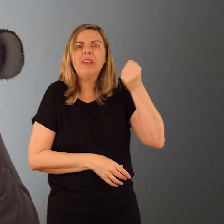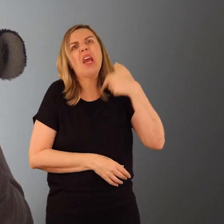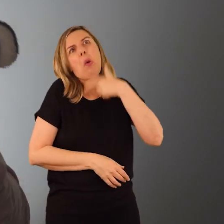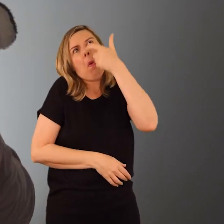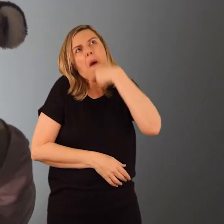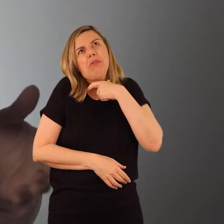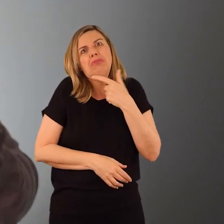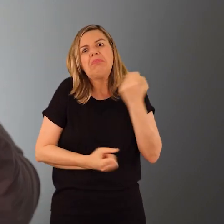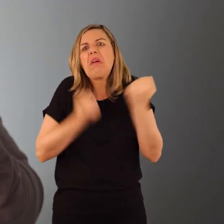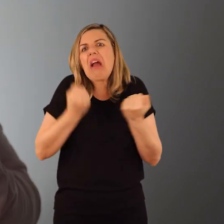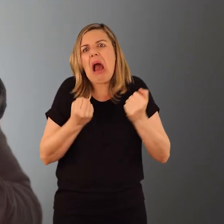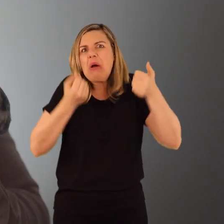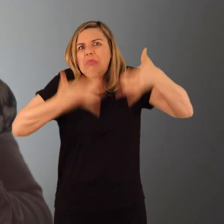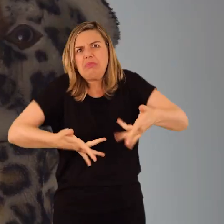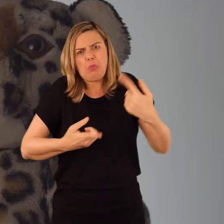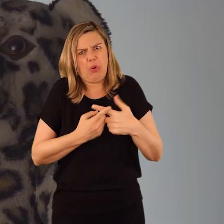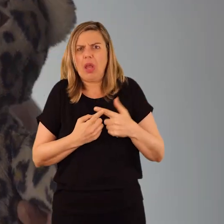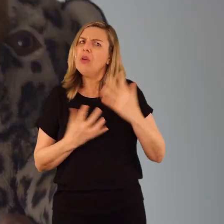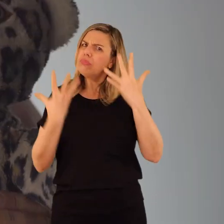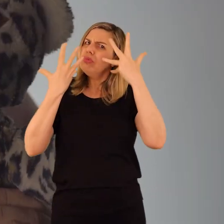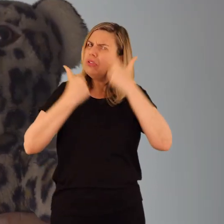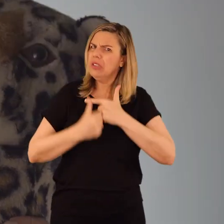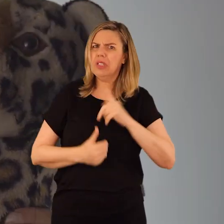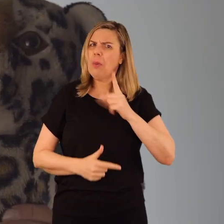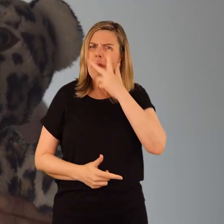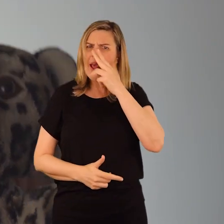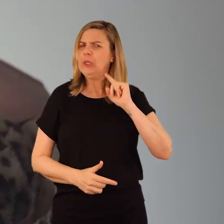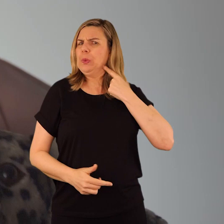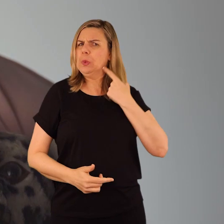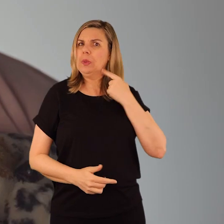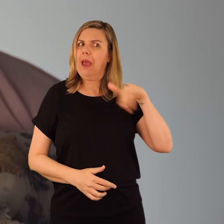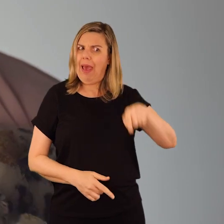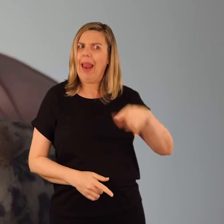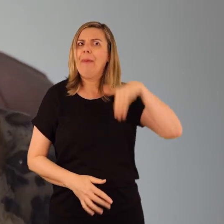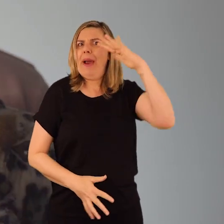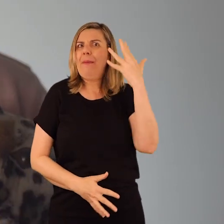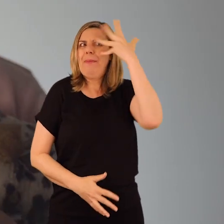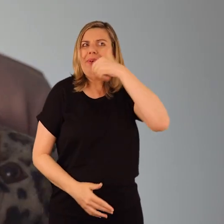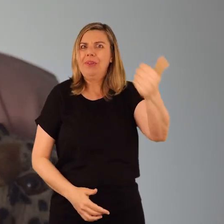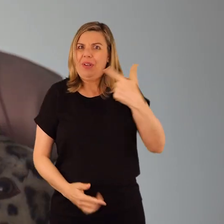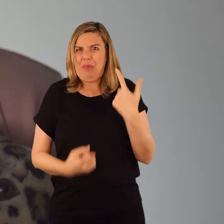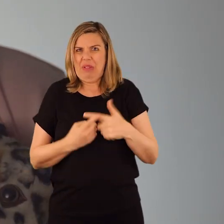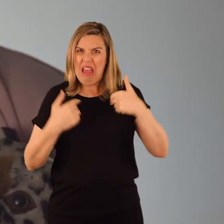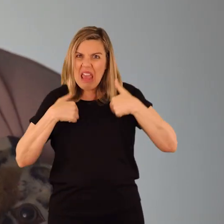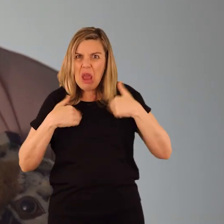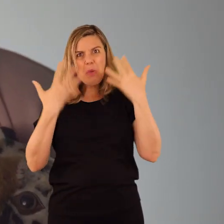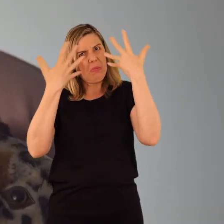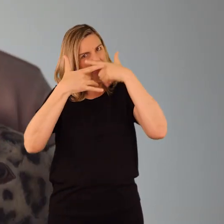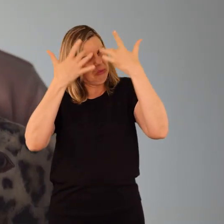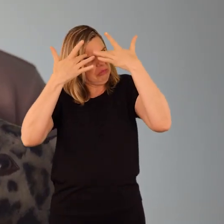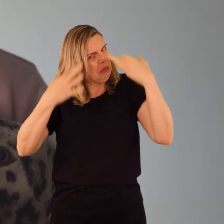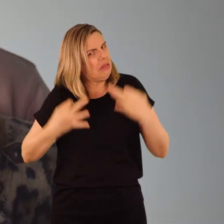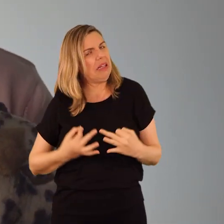carro deixou cair, porque vocês veem, ela não tem cara de lixo, não, ela é bonita, né? Ela é mais bonita que eu, porque eu não sei se eu sou bonita, eu não tenho certeza,